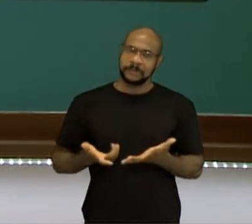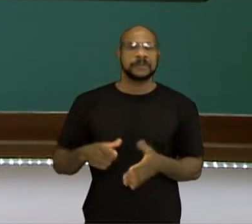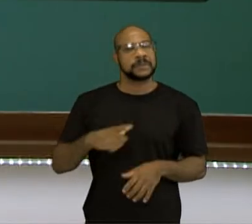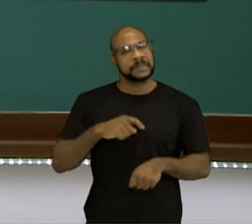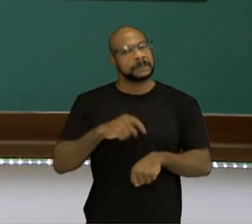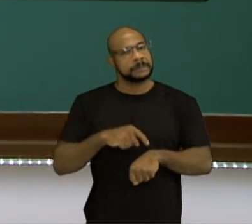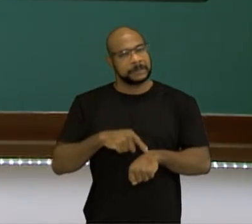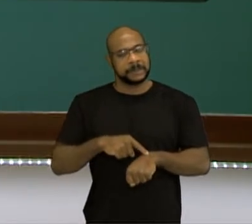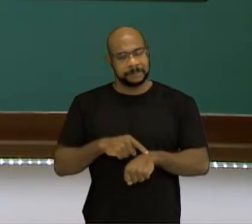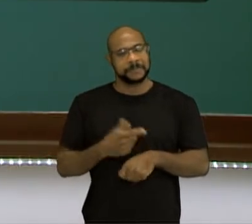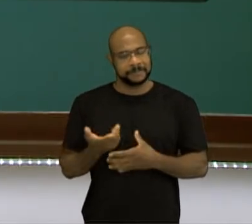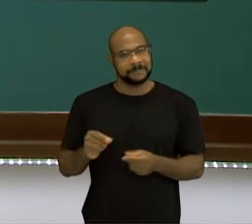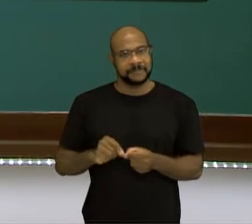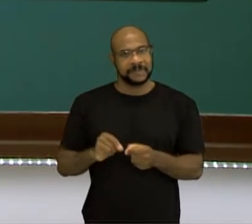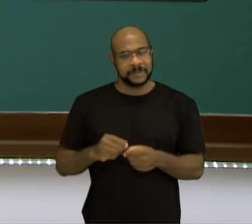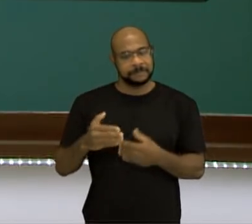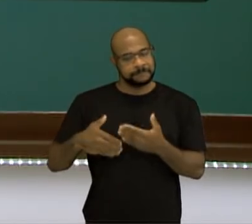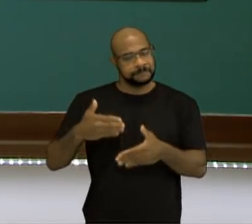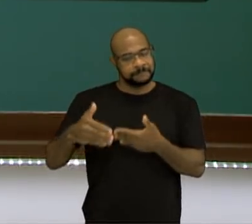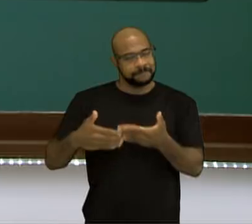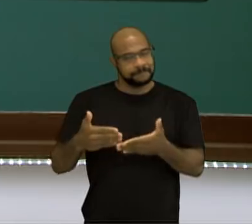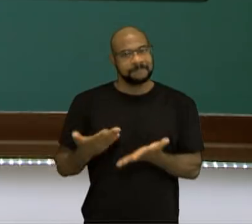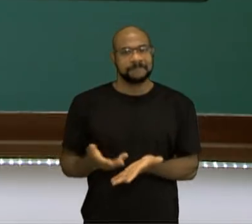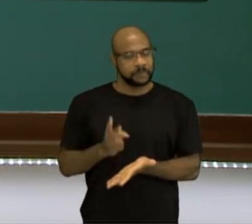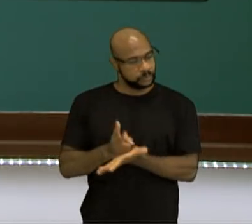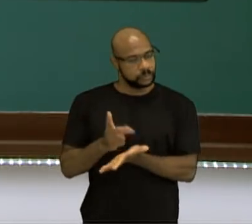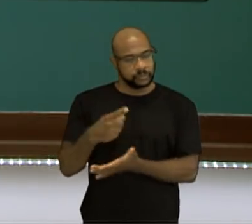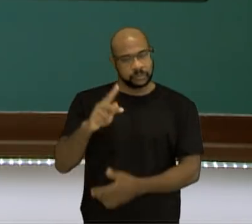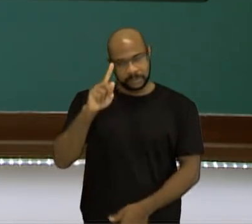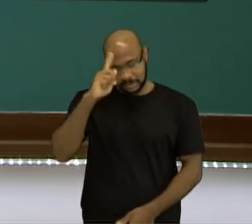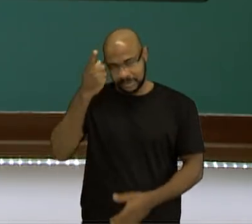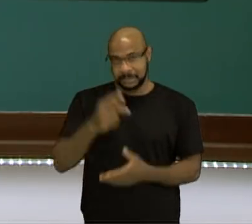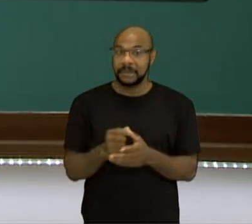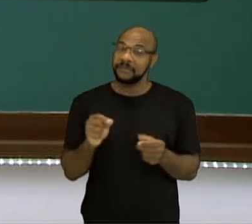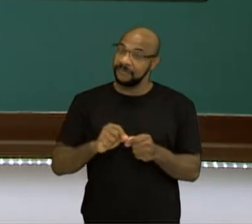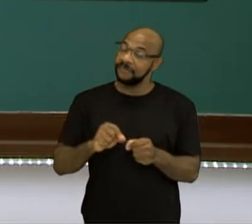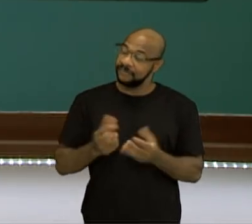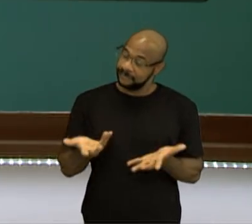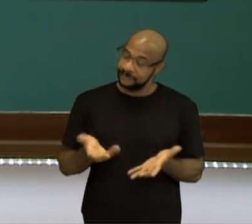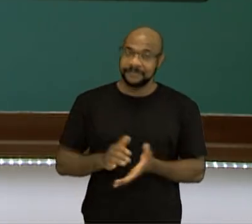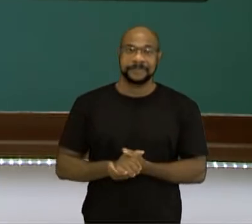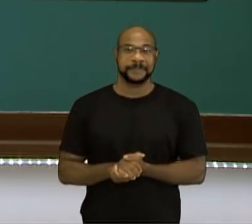para continuar com a sua ideia, mas não deixe de fazer, ok?